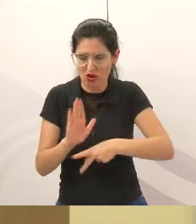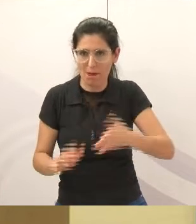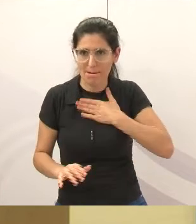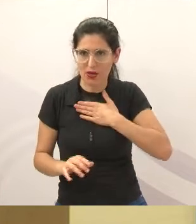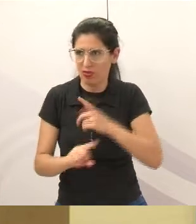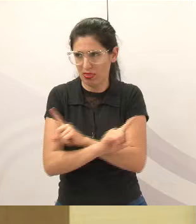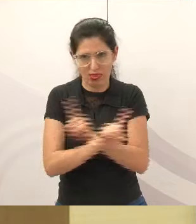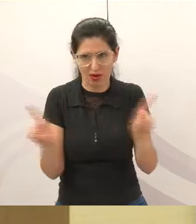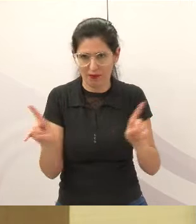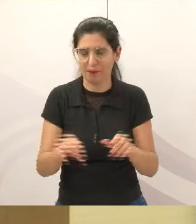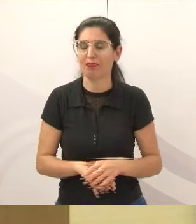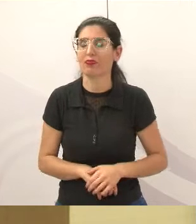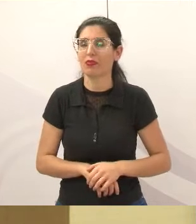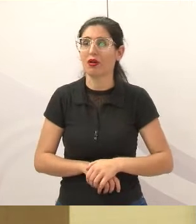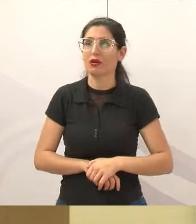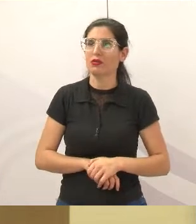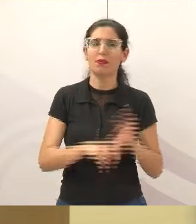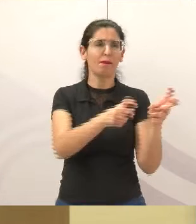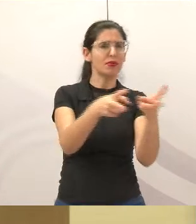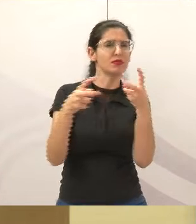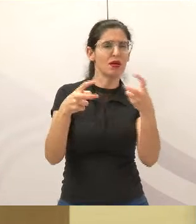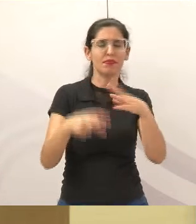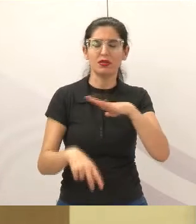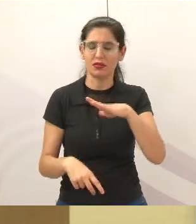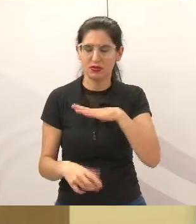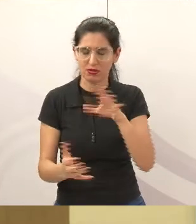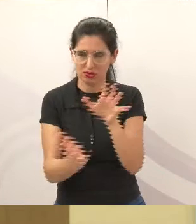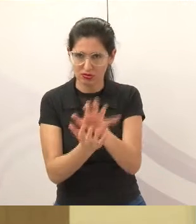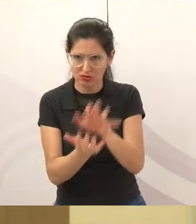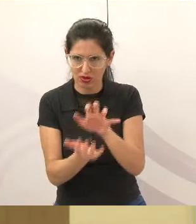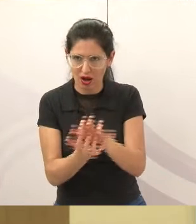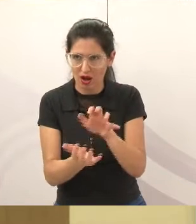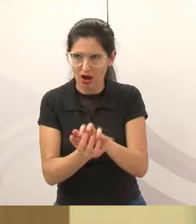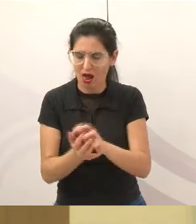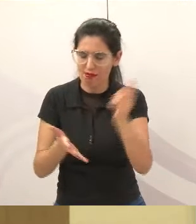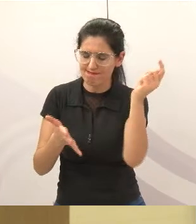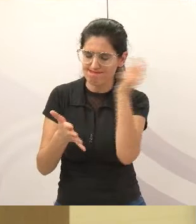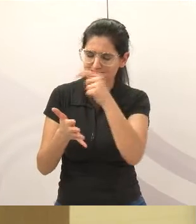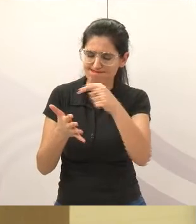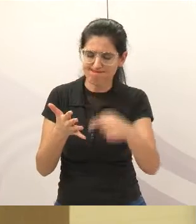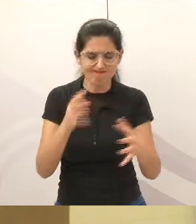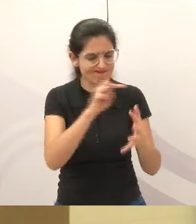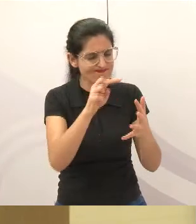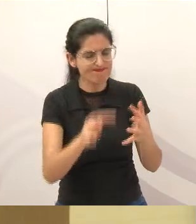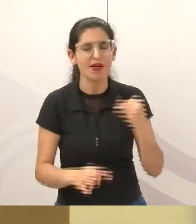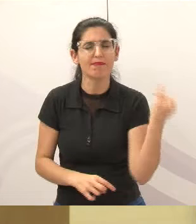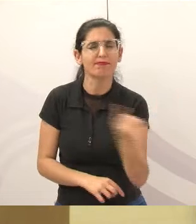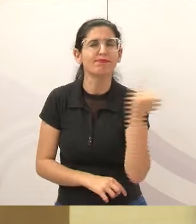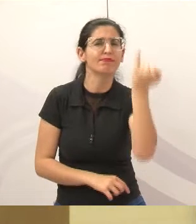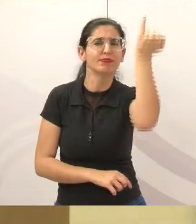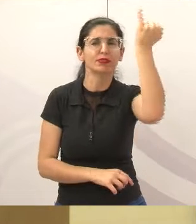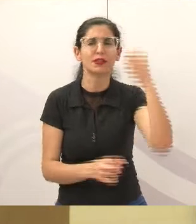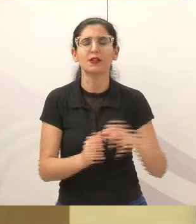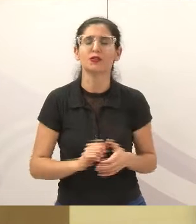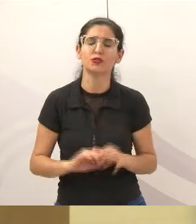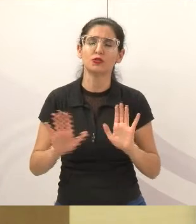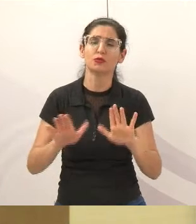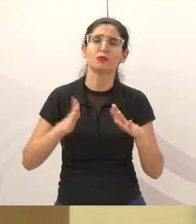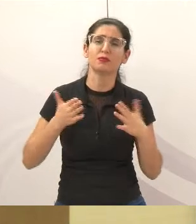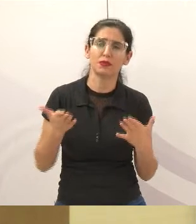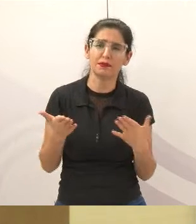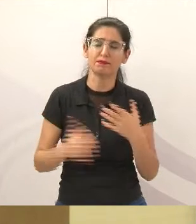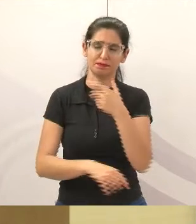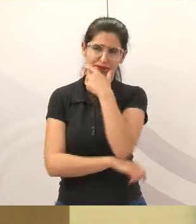vendo que a cidade de Jacareí, ela tem uns fatores importantes de se analisar no que se diz